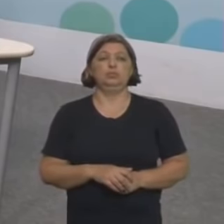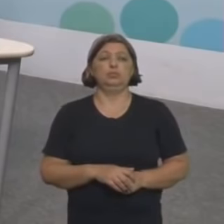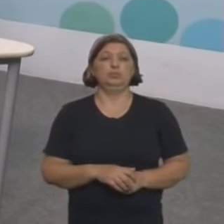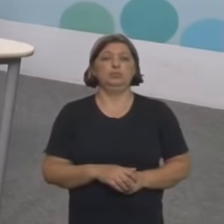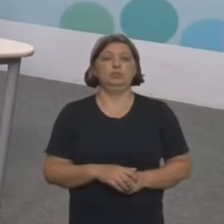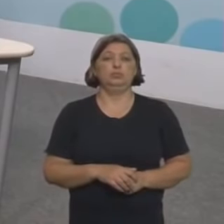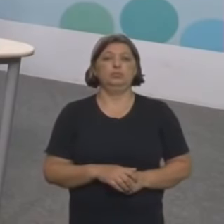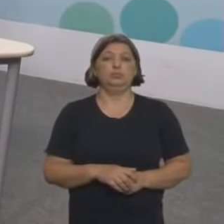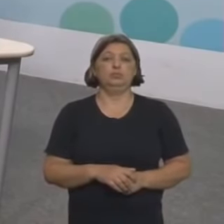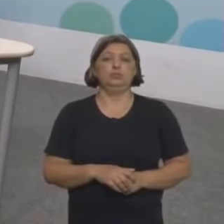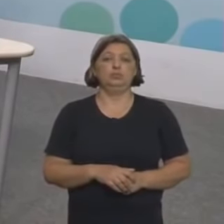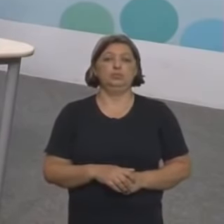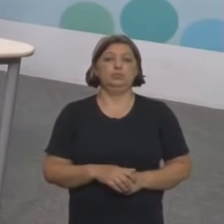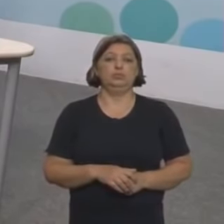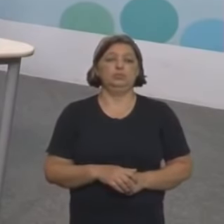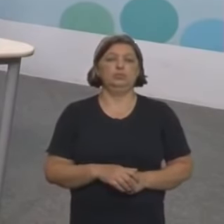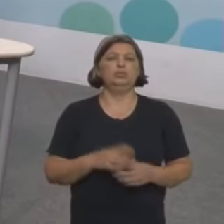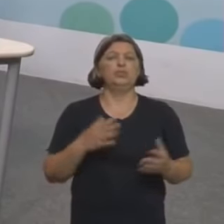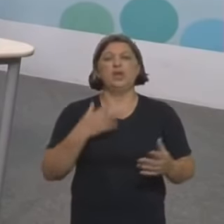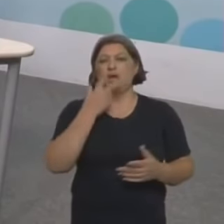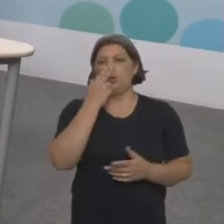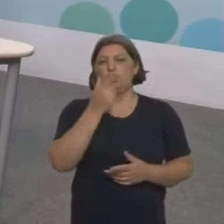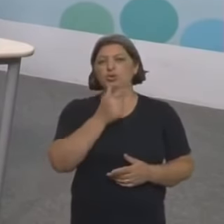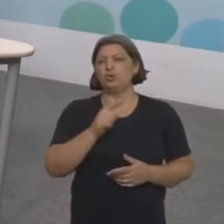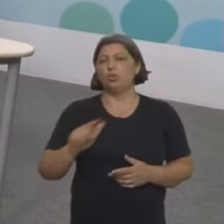Eu acho que